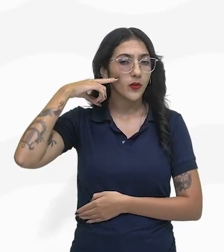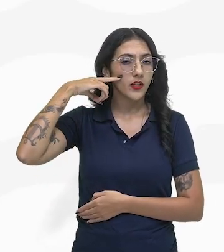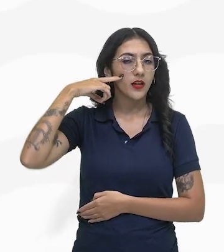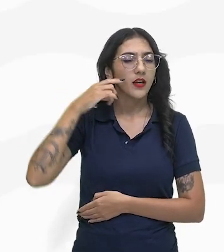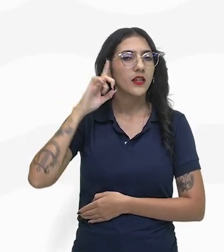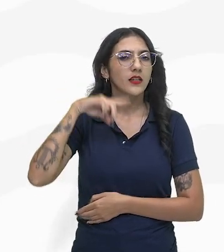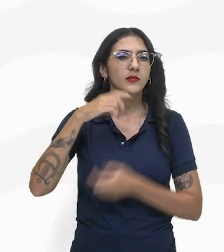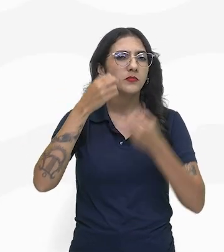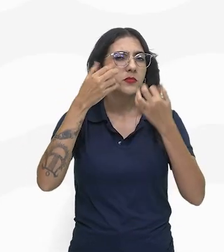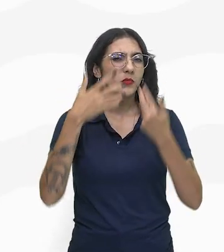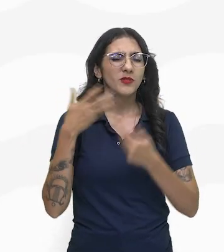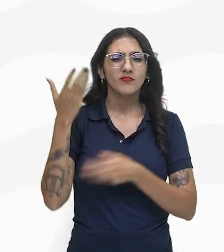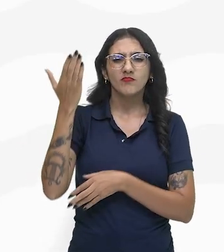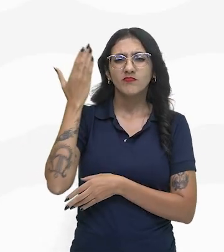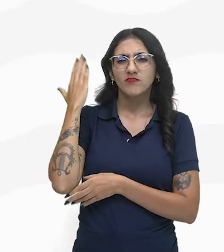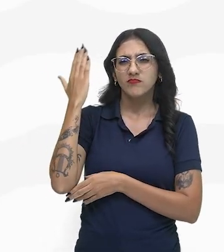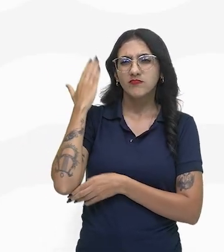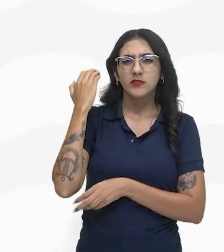trabalho social, lá de